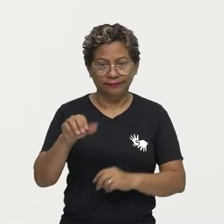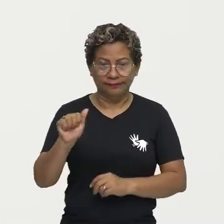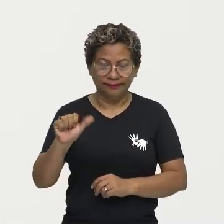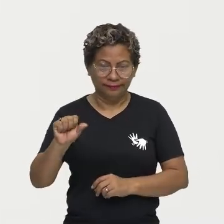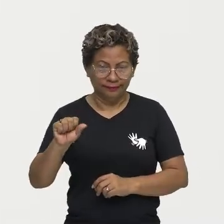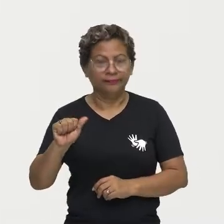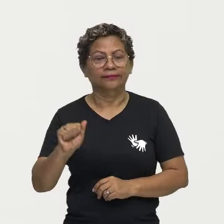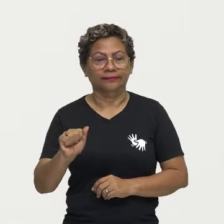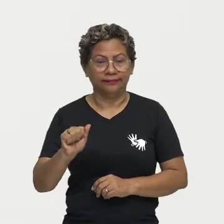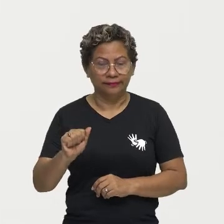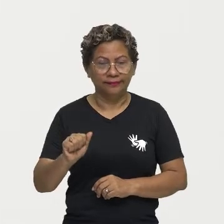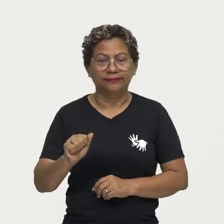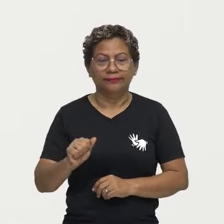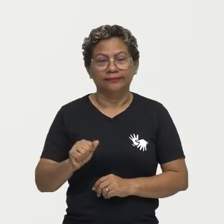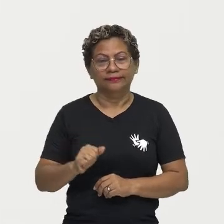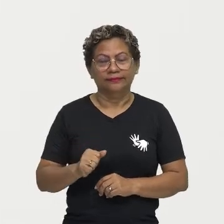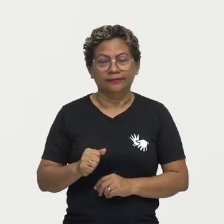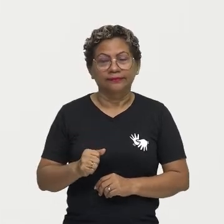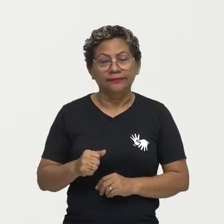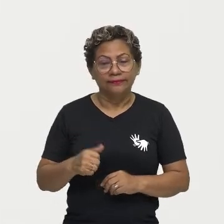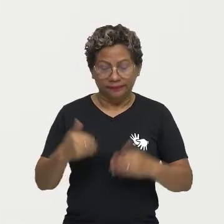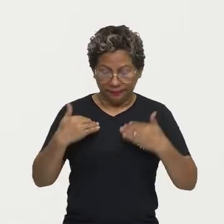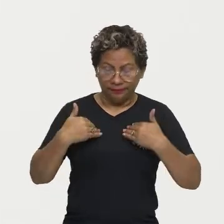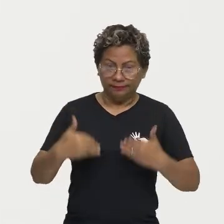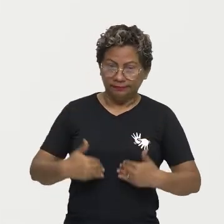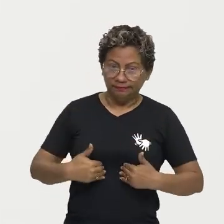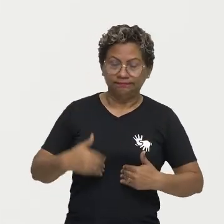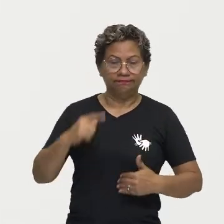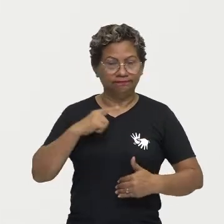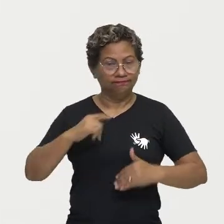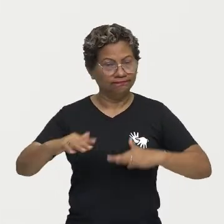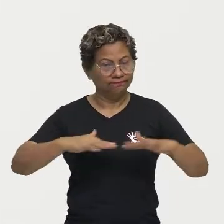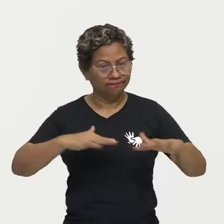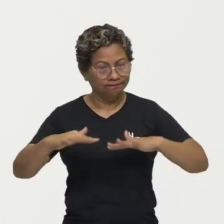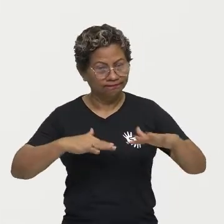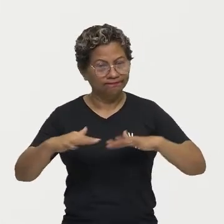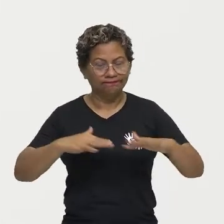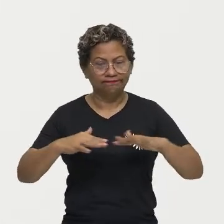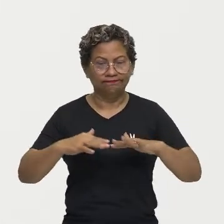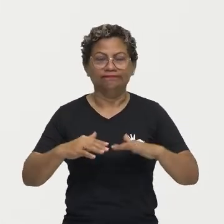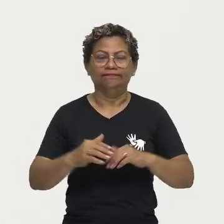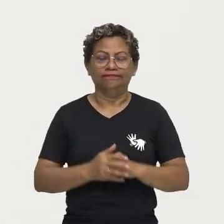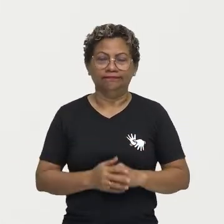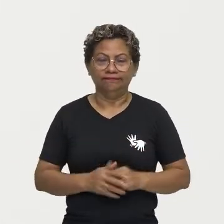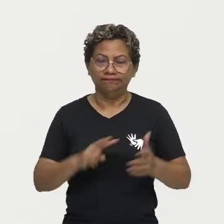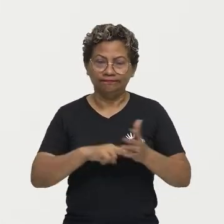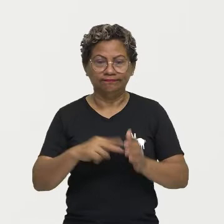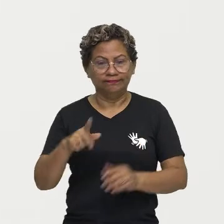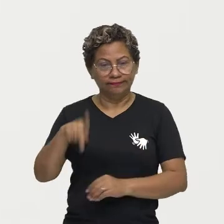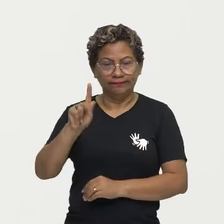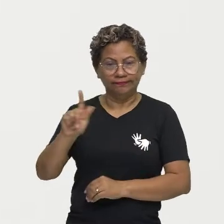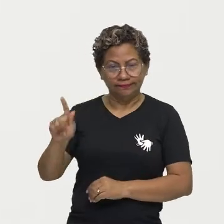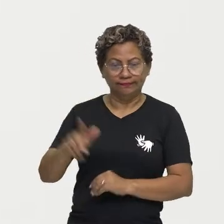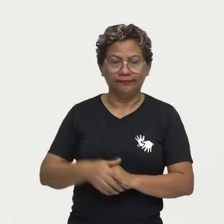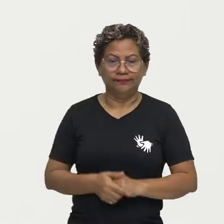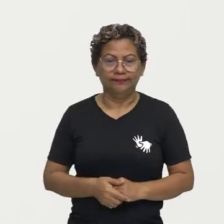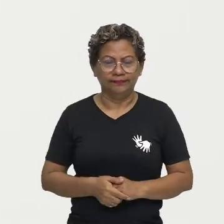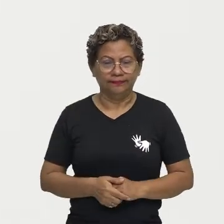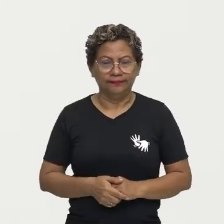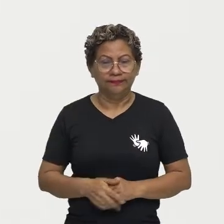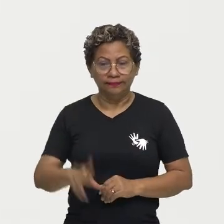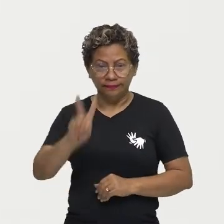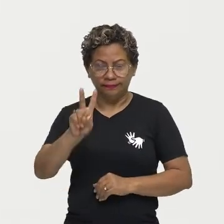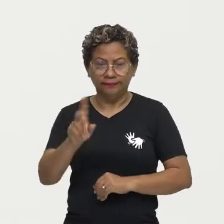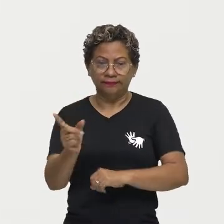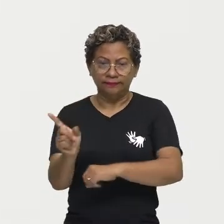corpo, né, em questão, que está em movimento. E essa massa é medida em quilogramas. V é a velocidade e ela é